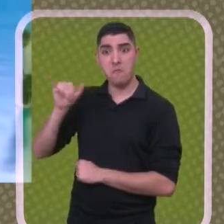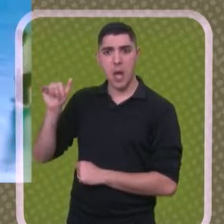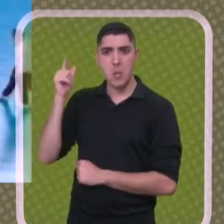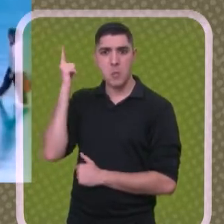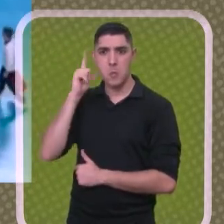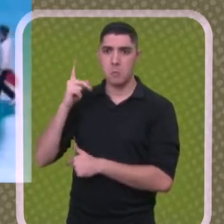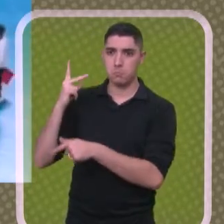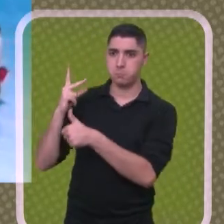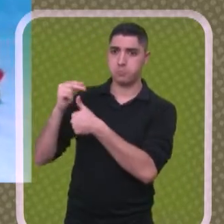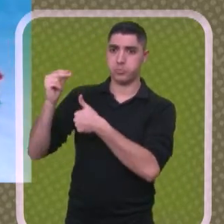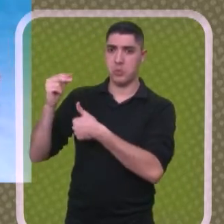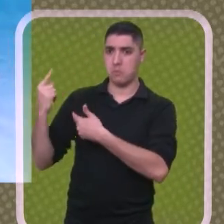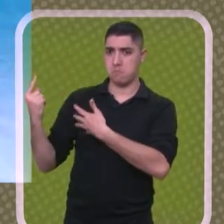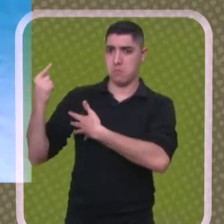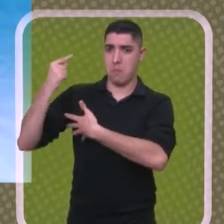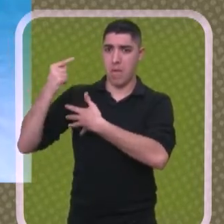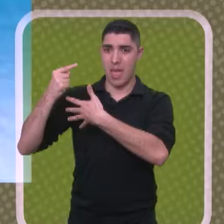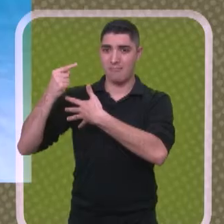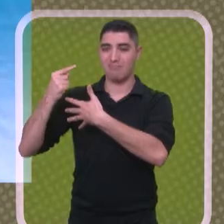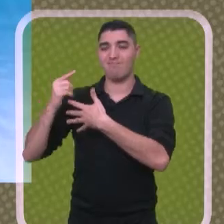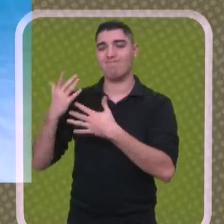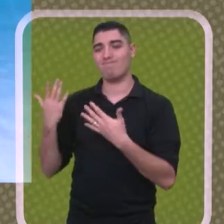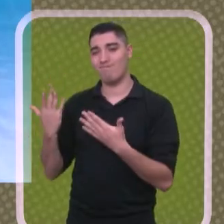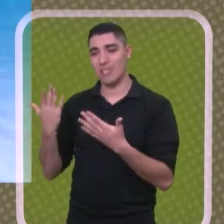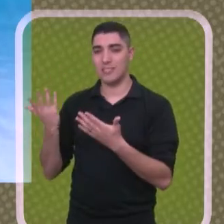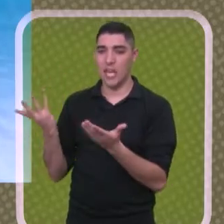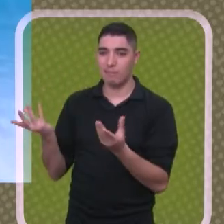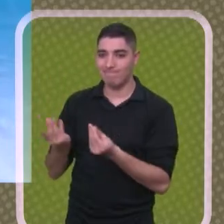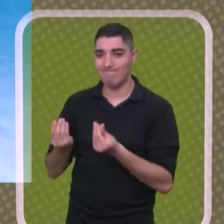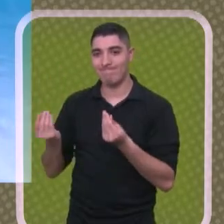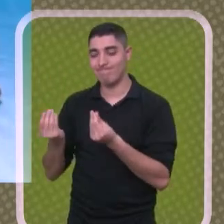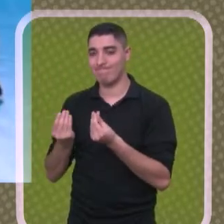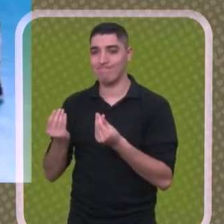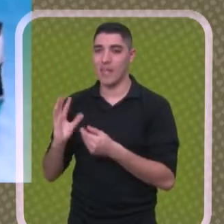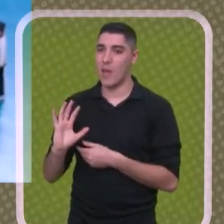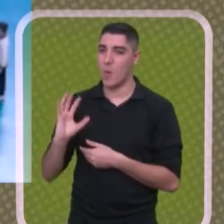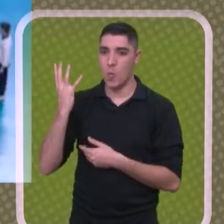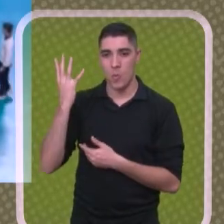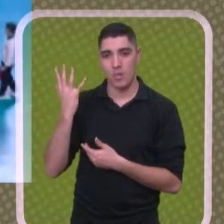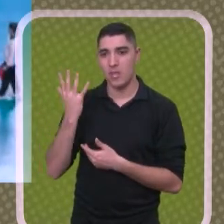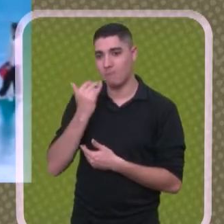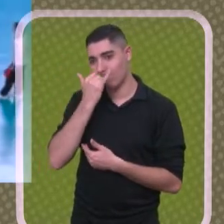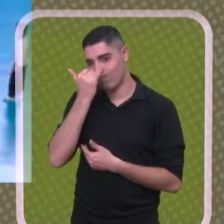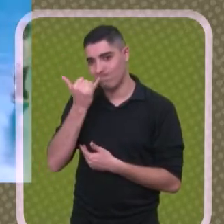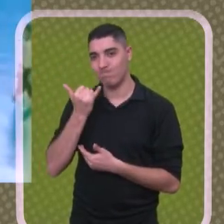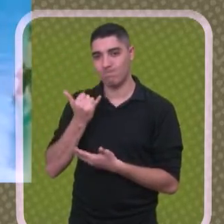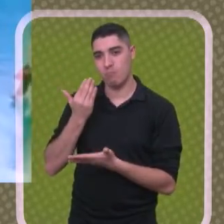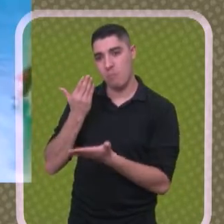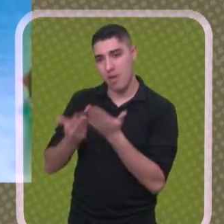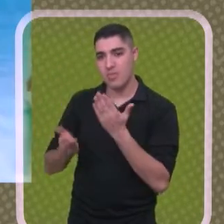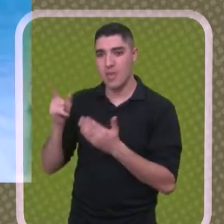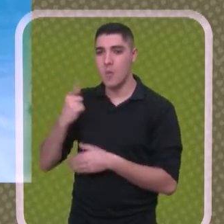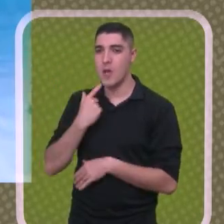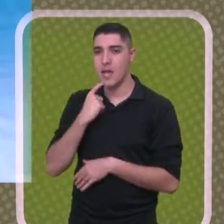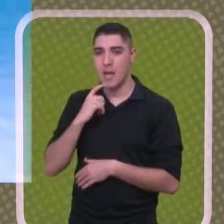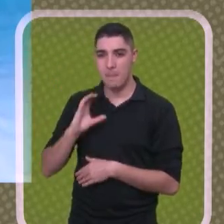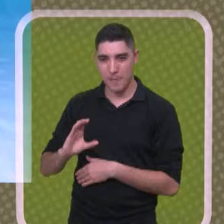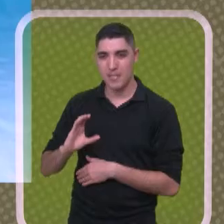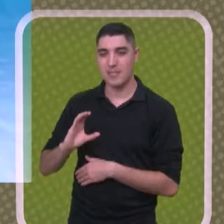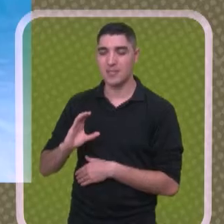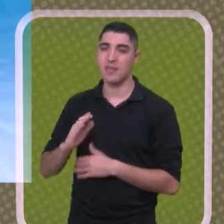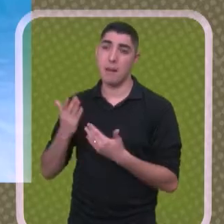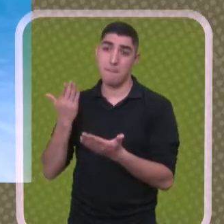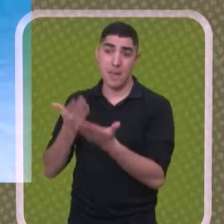essa liderança aí do campeonato, mas acabou sendo surpreendido pelo vôlei Renata, né? Pelo Campinas, acabou perdendo